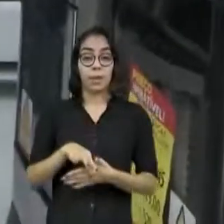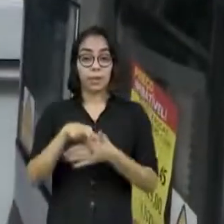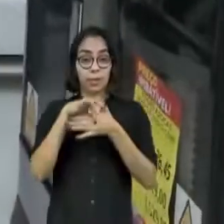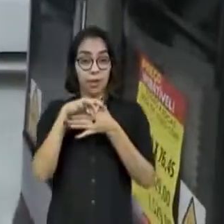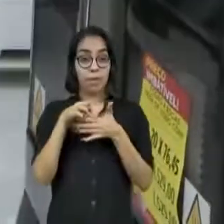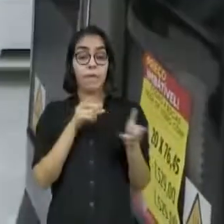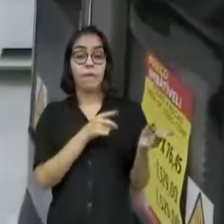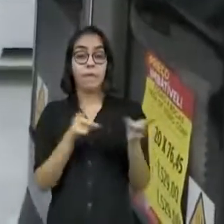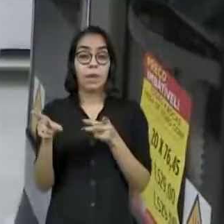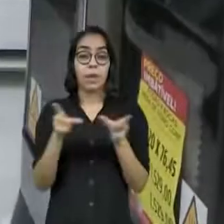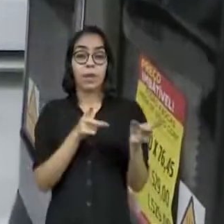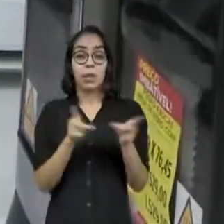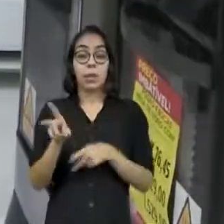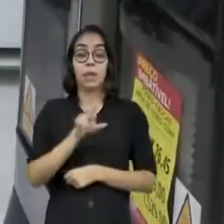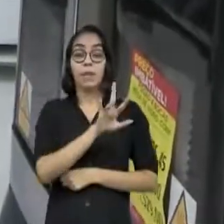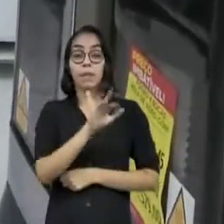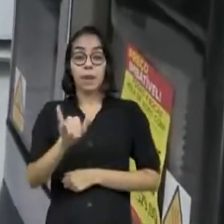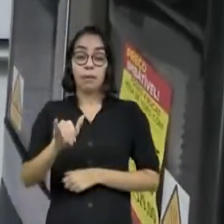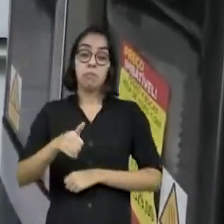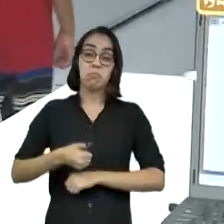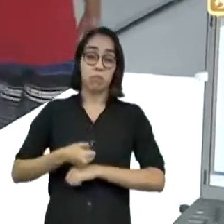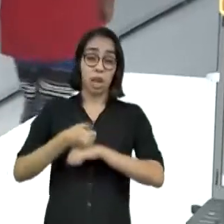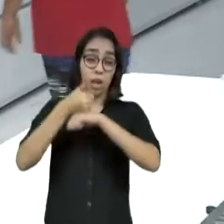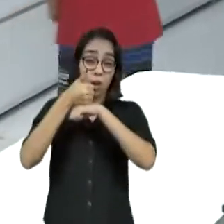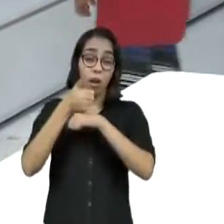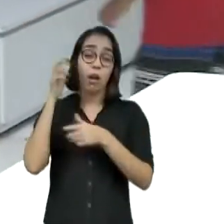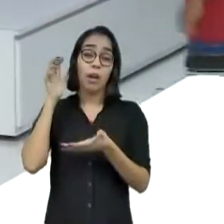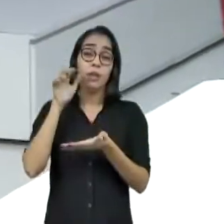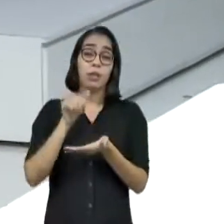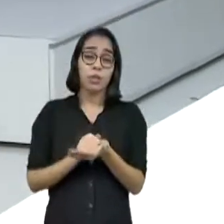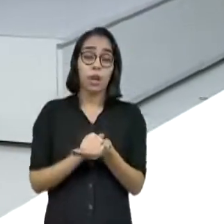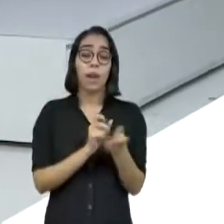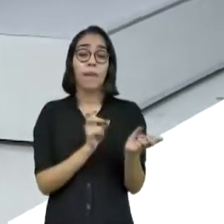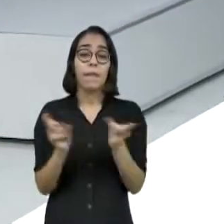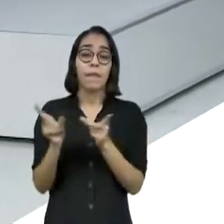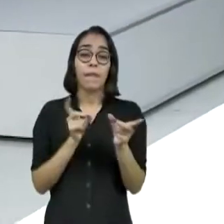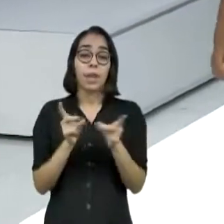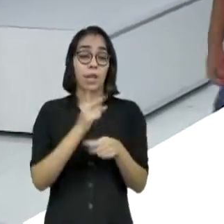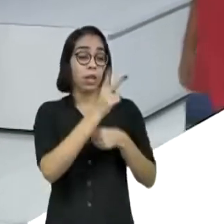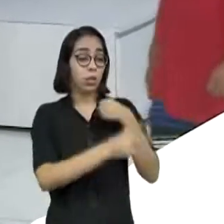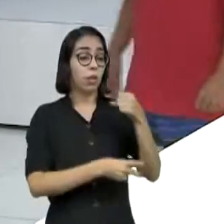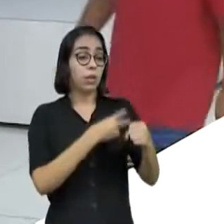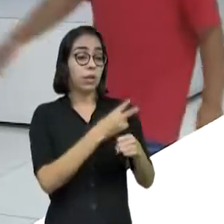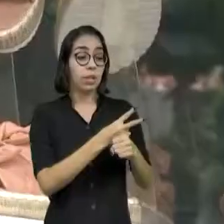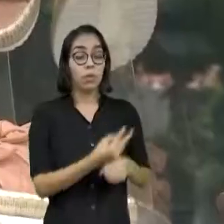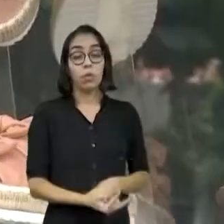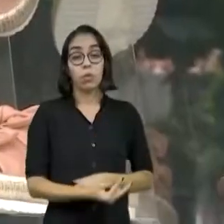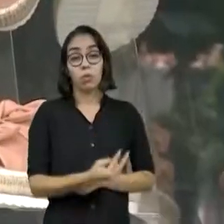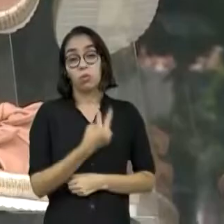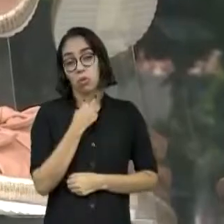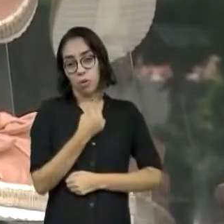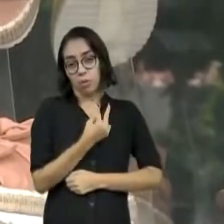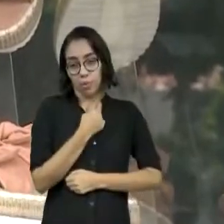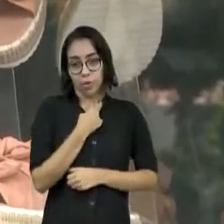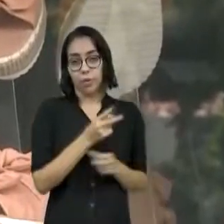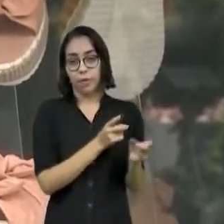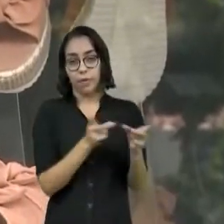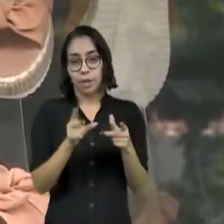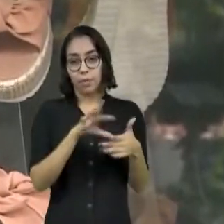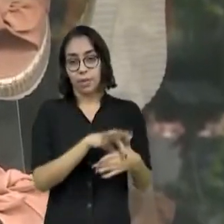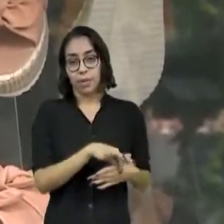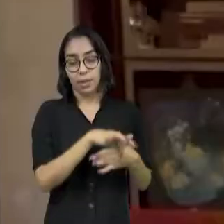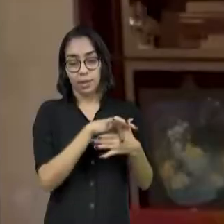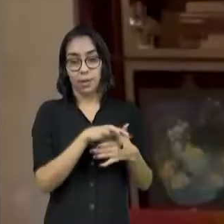geral, vai registrar resultados melhores, depois de 2 anos de redução de demandas em todos os setores